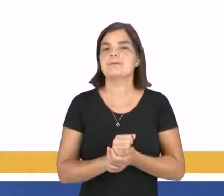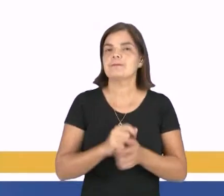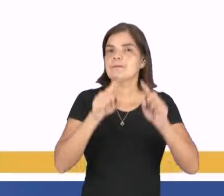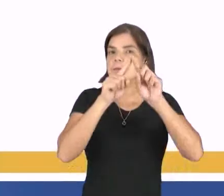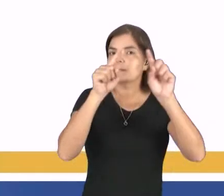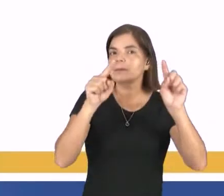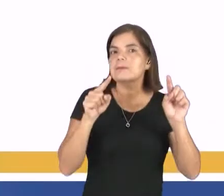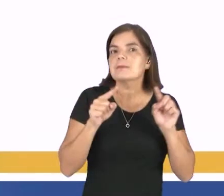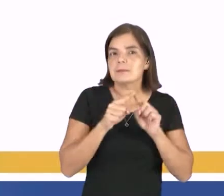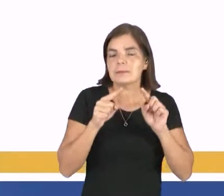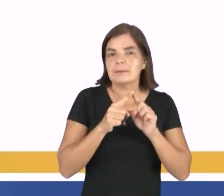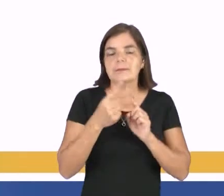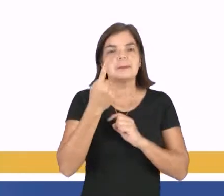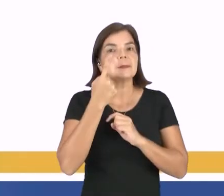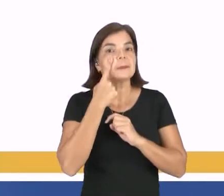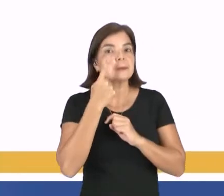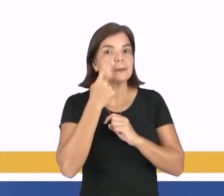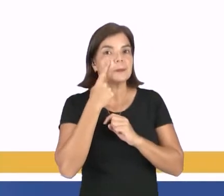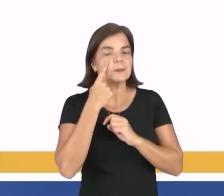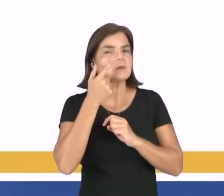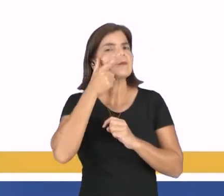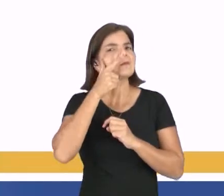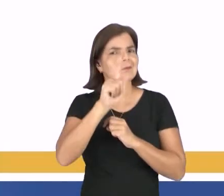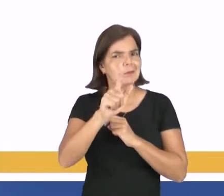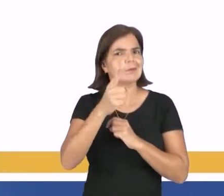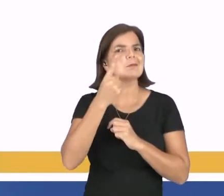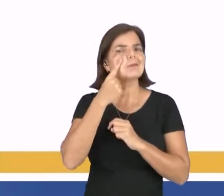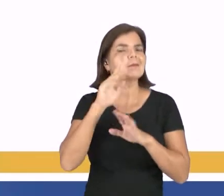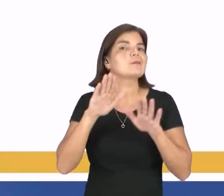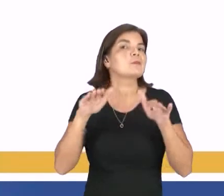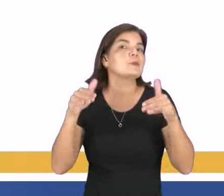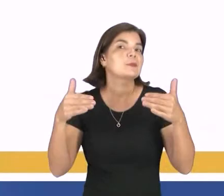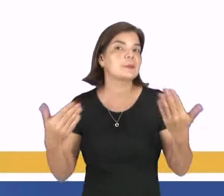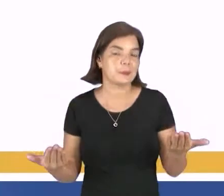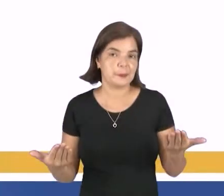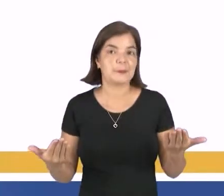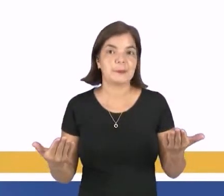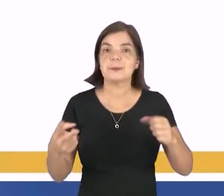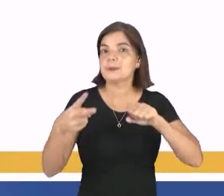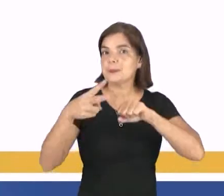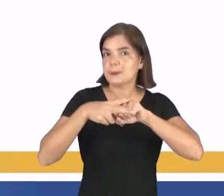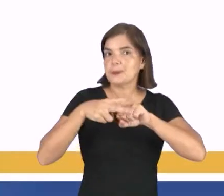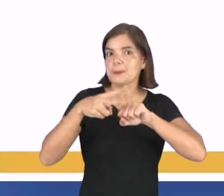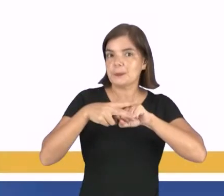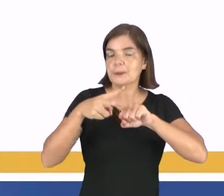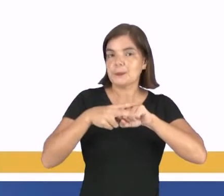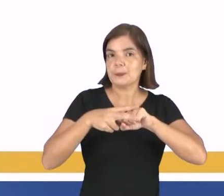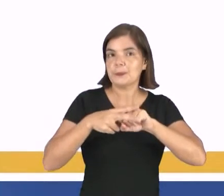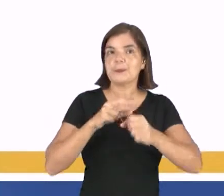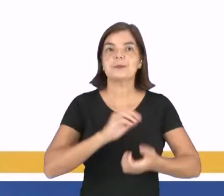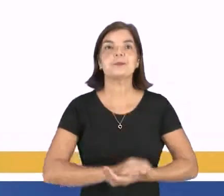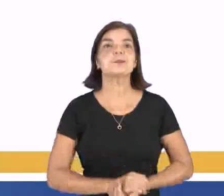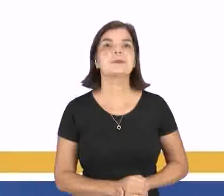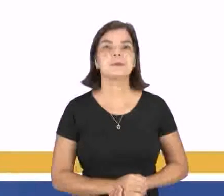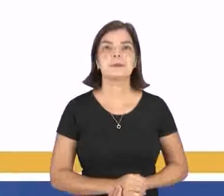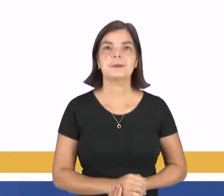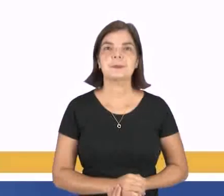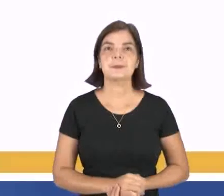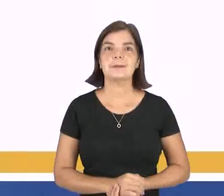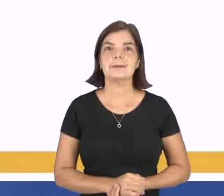quadrinho você observando aí consegue identificar Qual é a forma verbal que está no modo imperativo